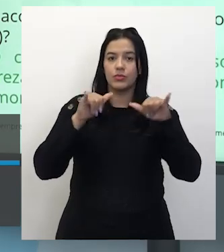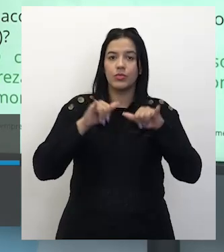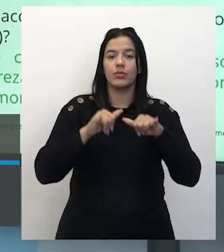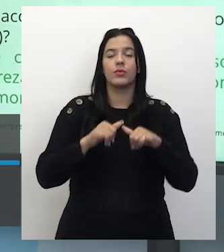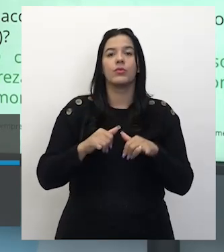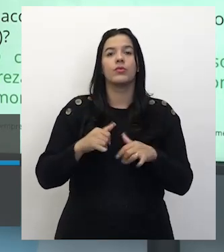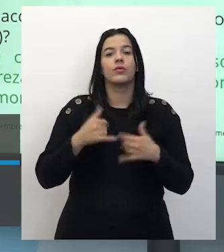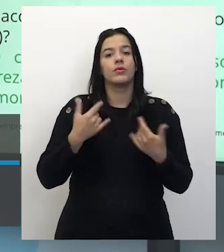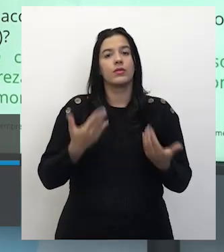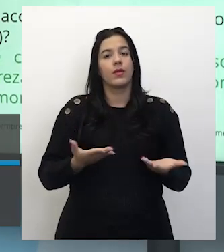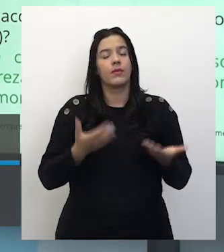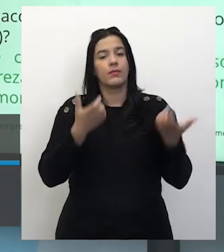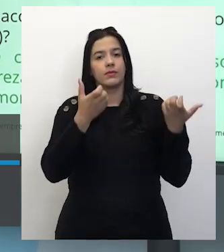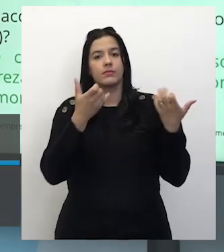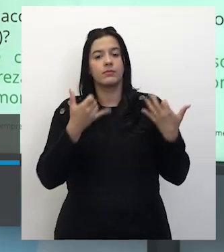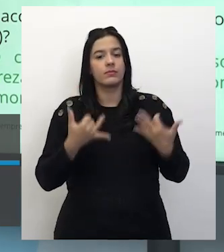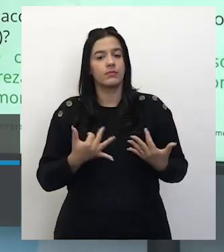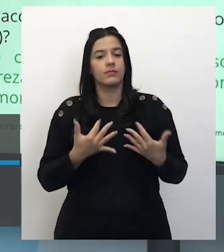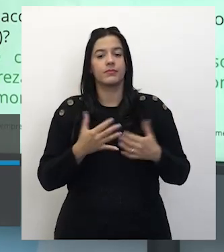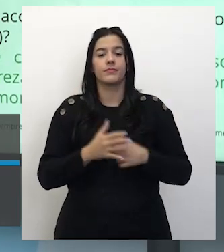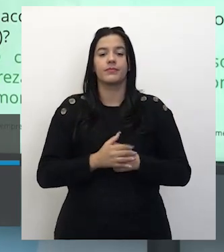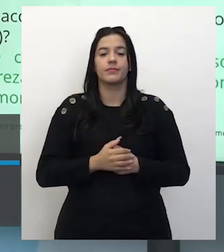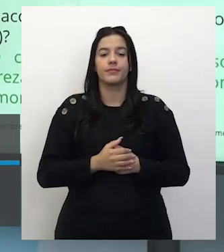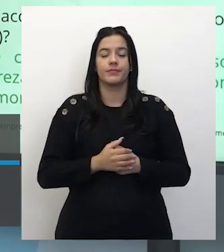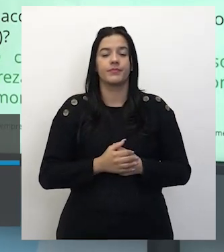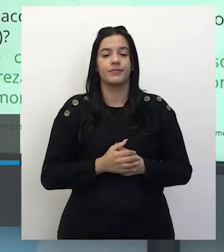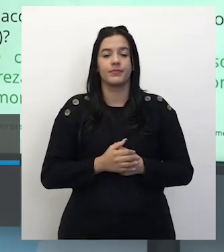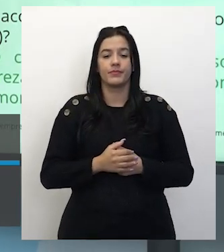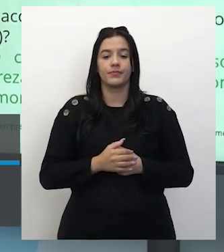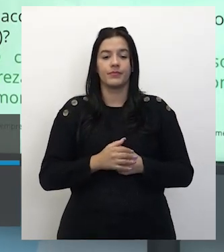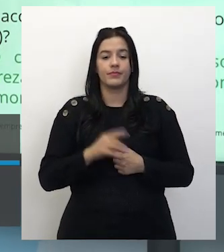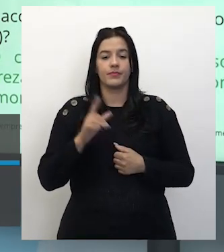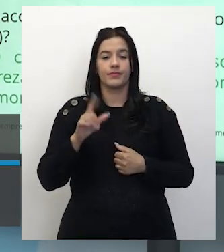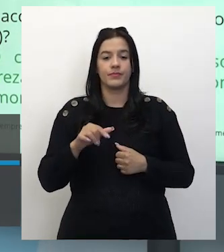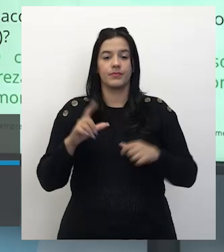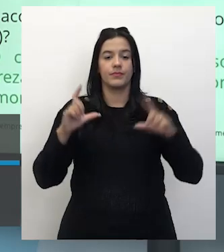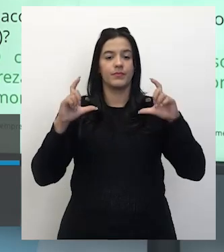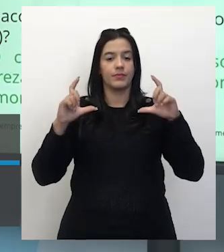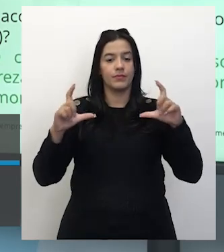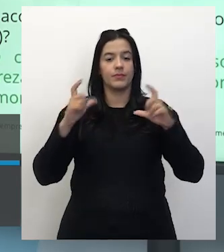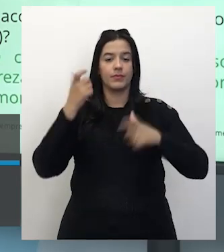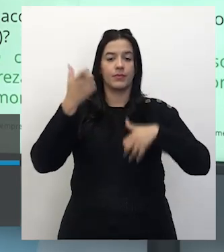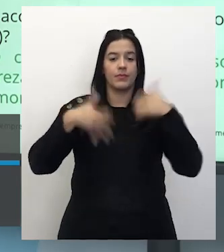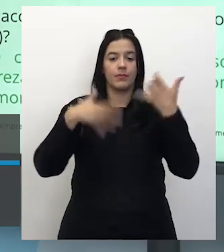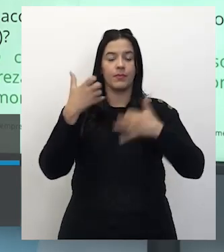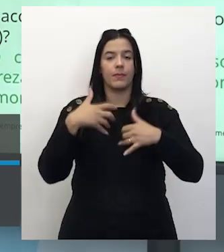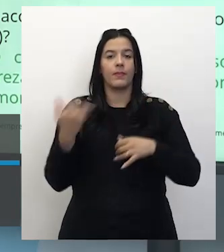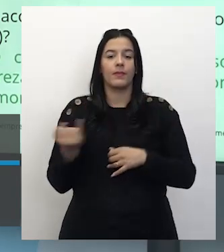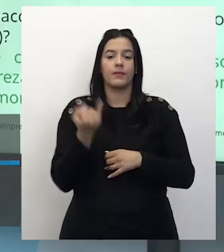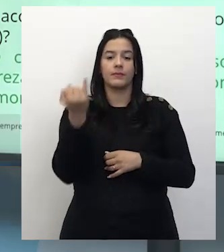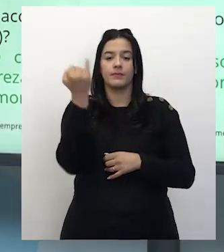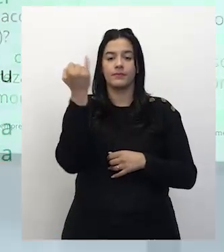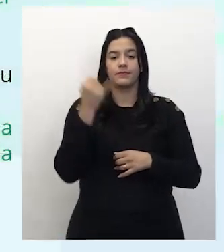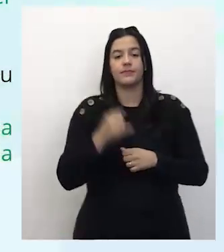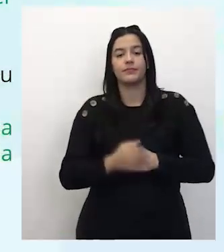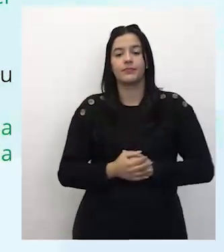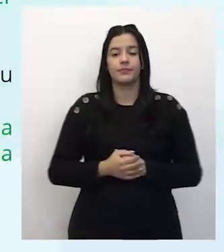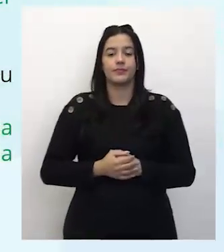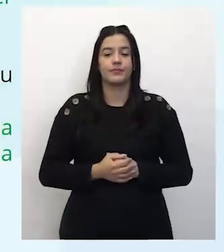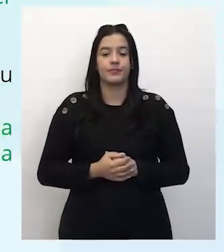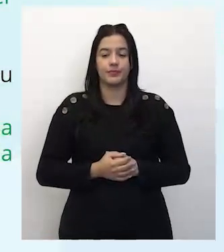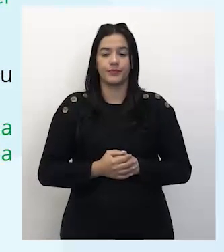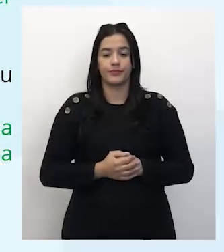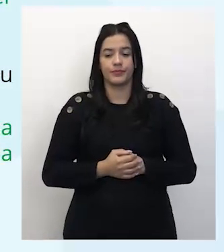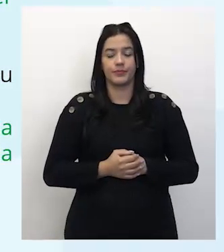ali específica, tá? Só para abrir aqui um parênteses que eu acho importante a gente falar sobre isso também. Aí pode voltar a tela para eles,